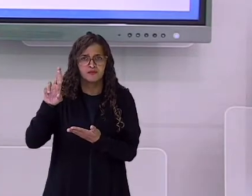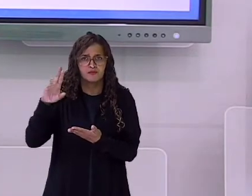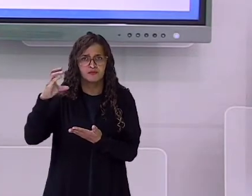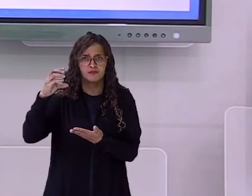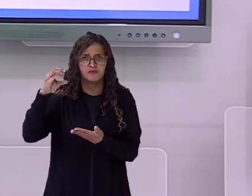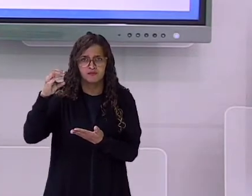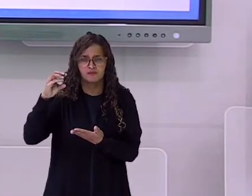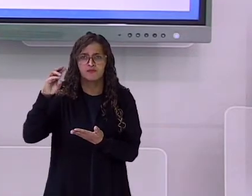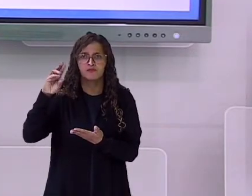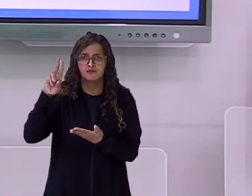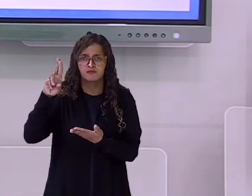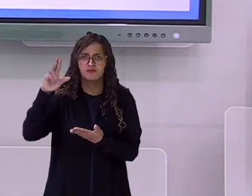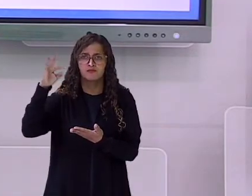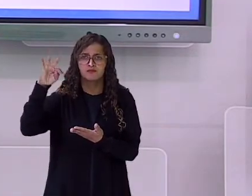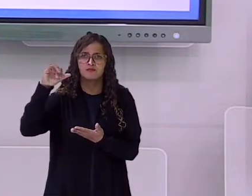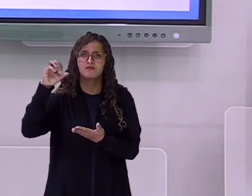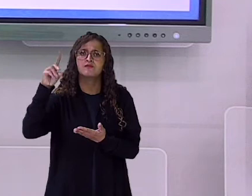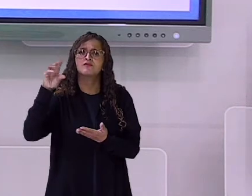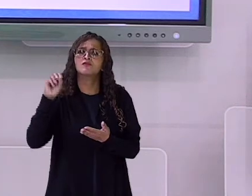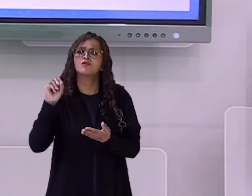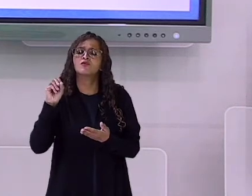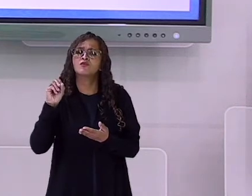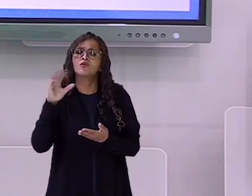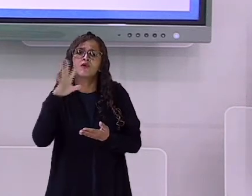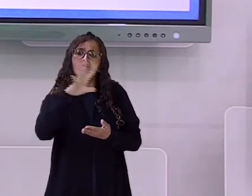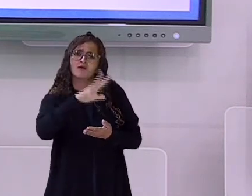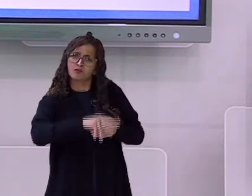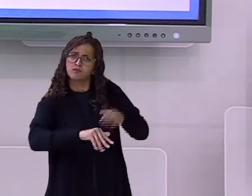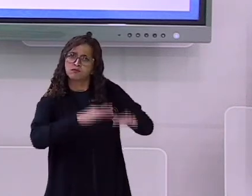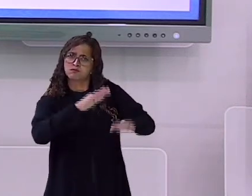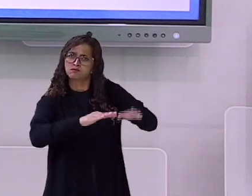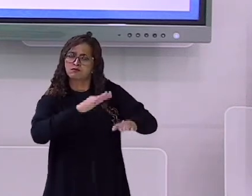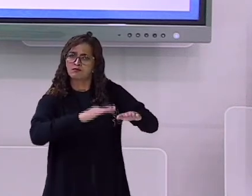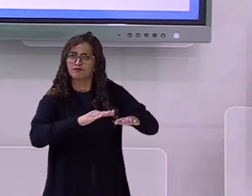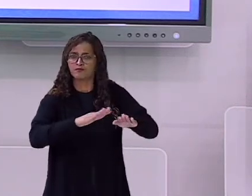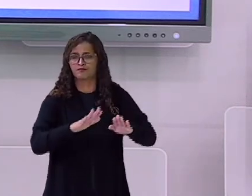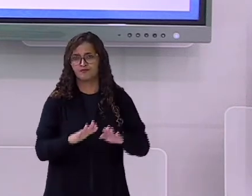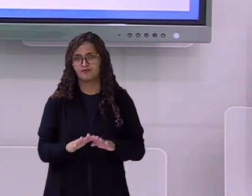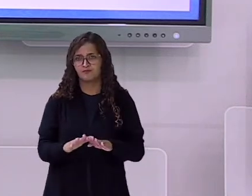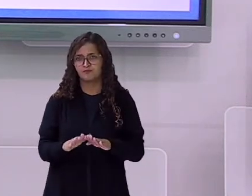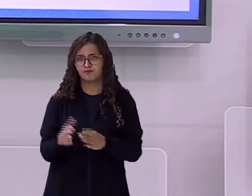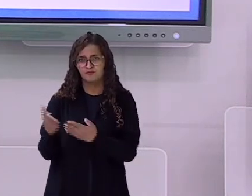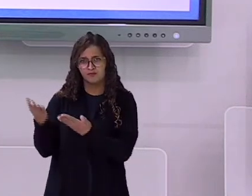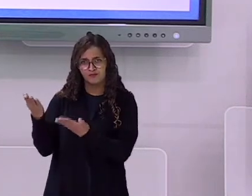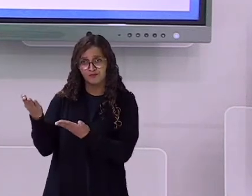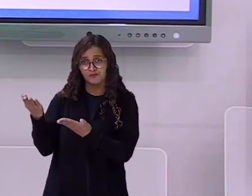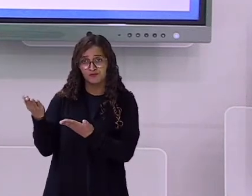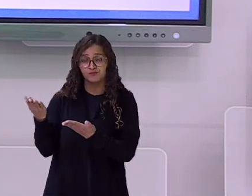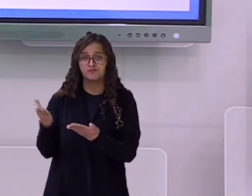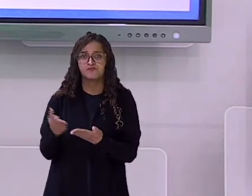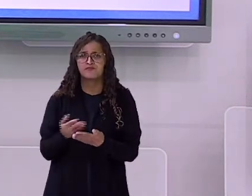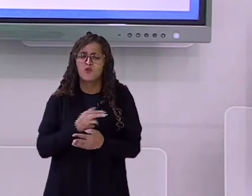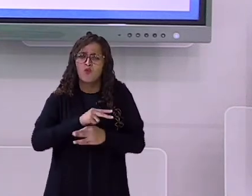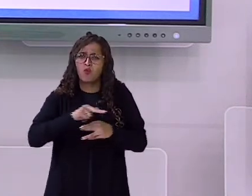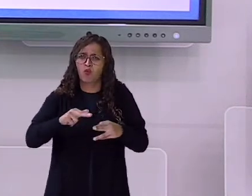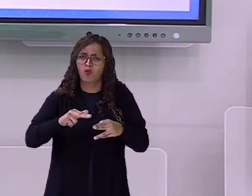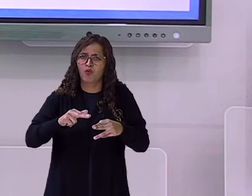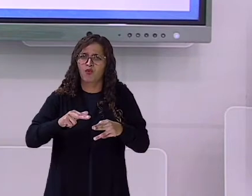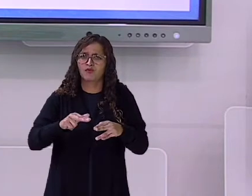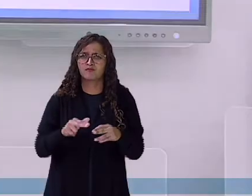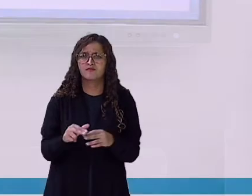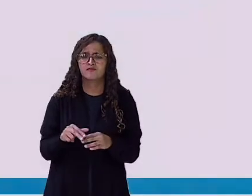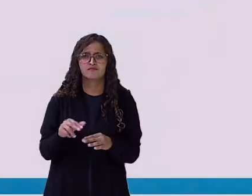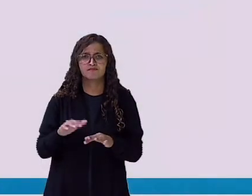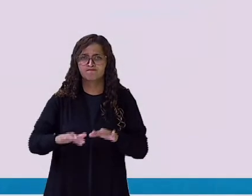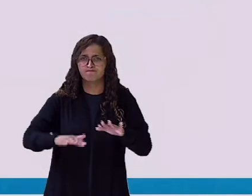tocado, batido, né? Aí nós temos a zabumba, nós temos as congas, nós temos o